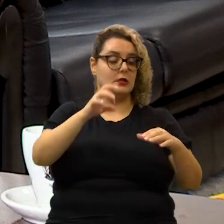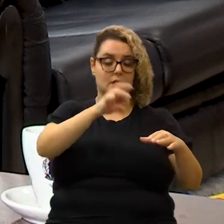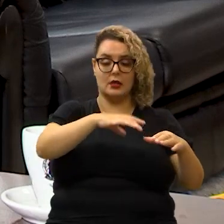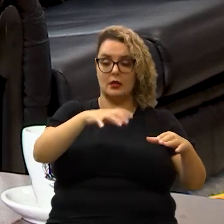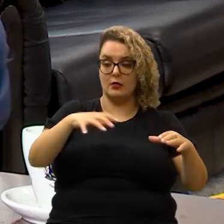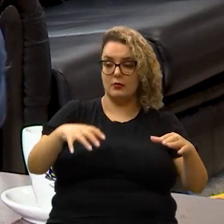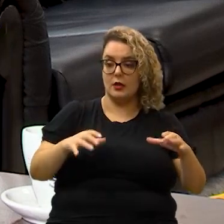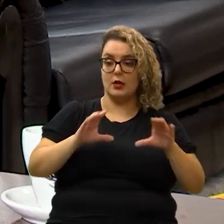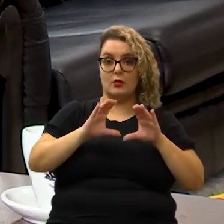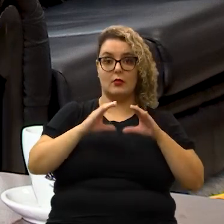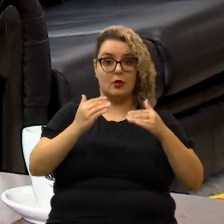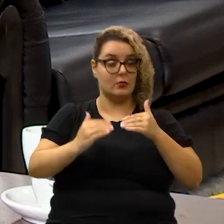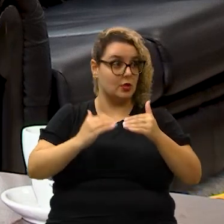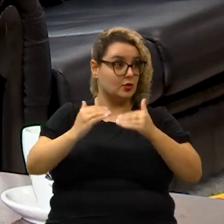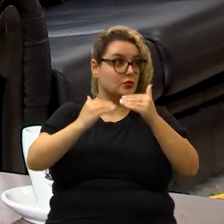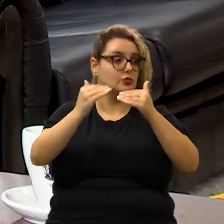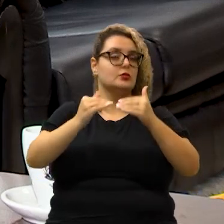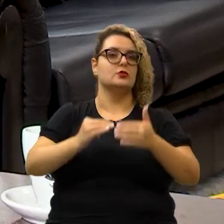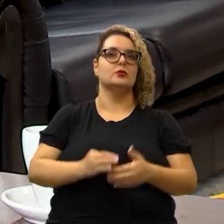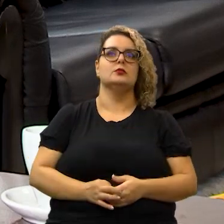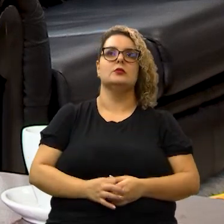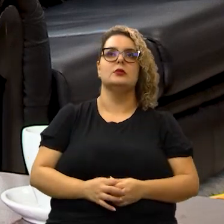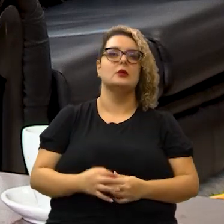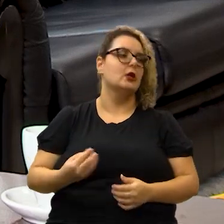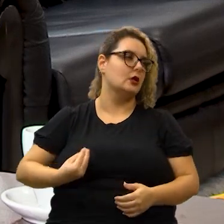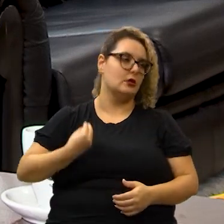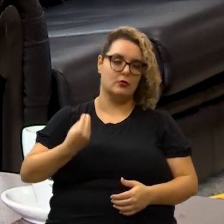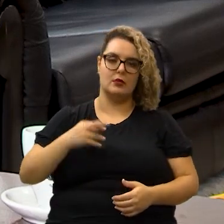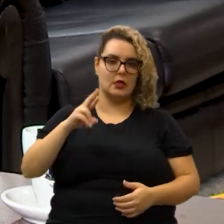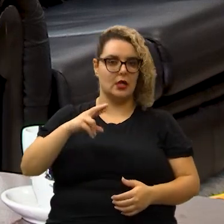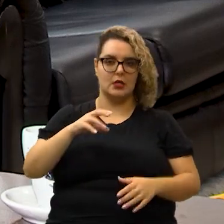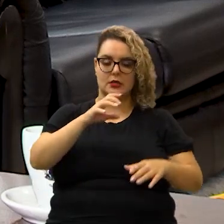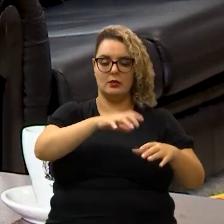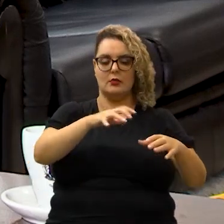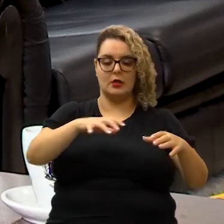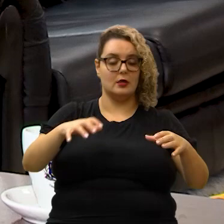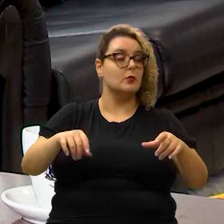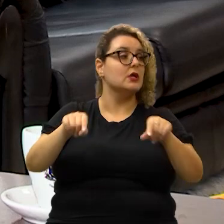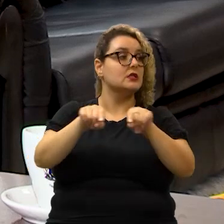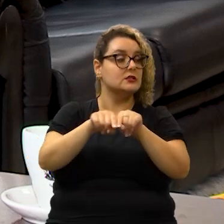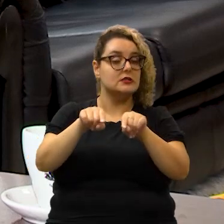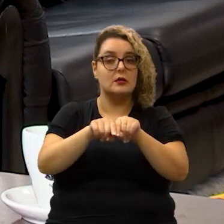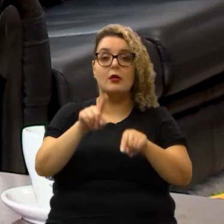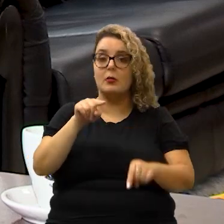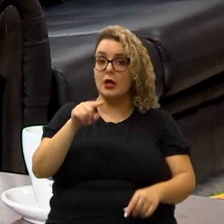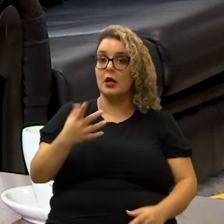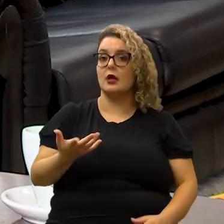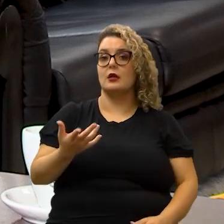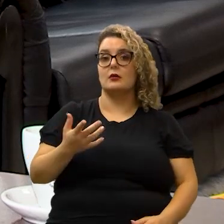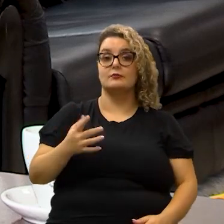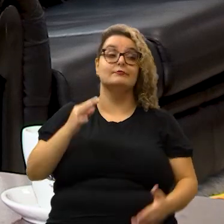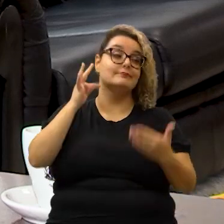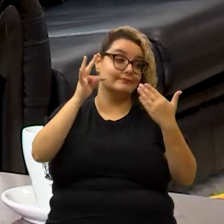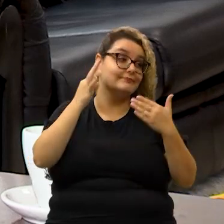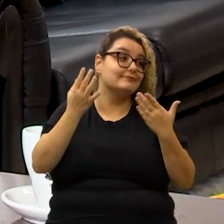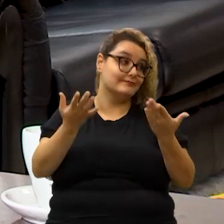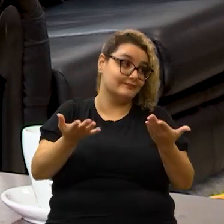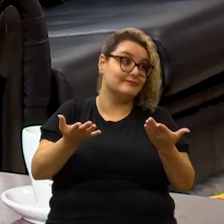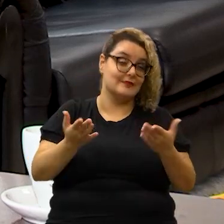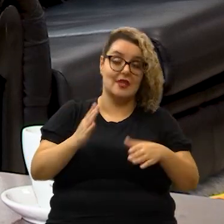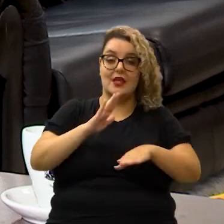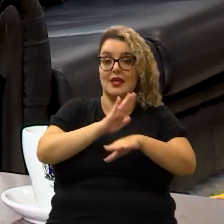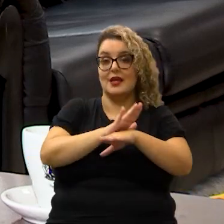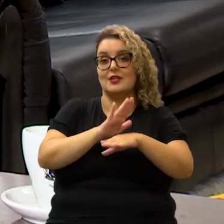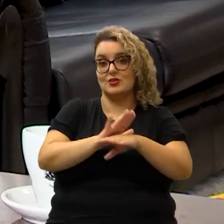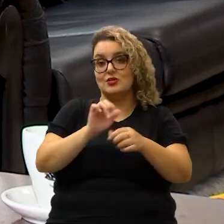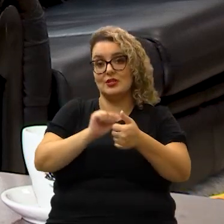que desenvolve e vive em função da horta, também é uma terapia, né? Também ajuda na qualidade